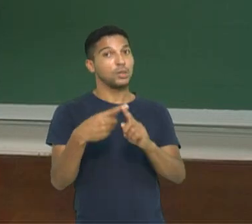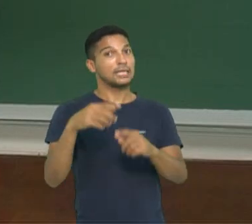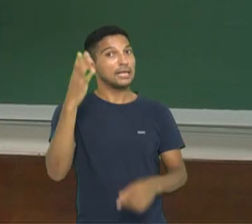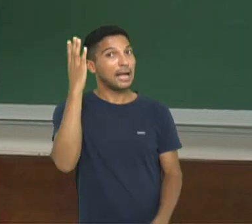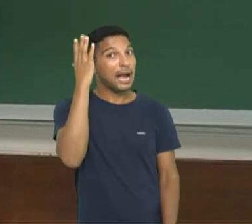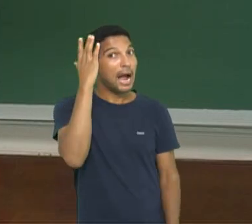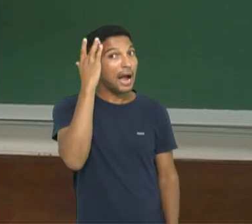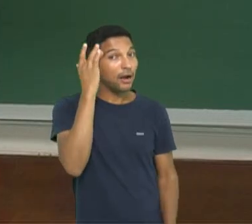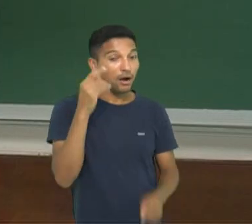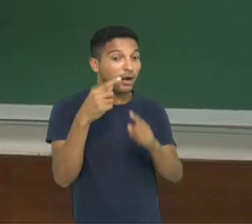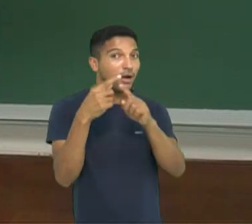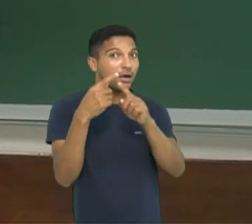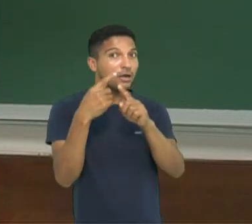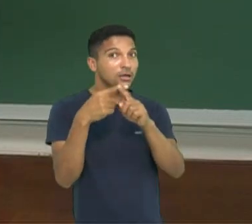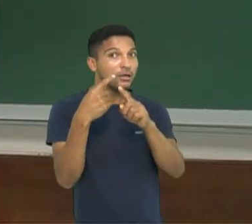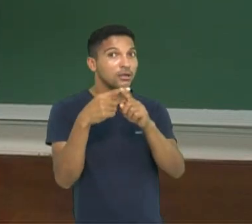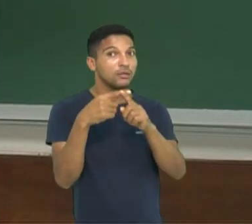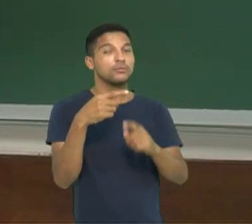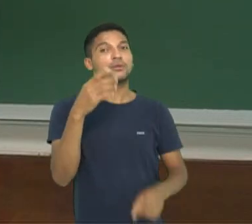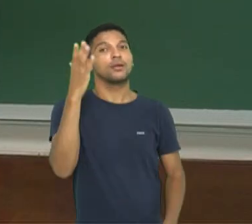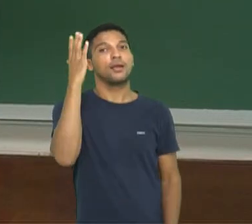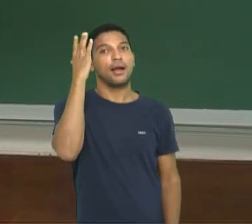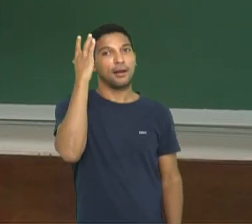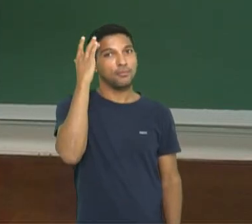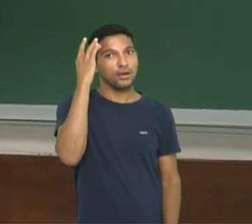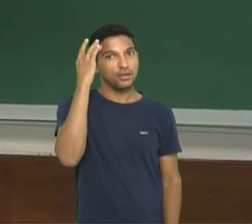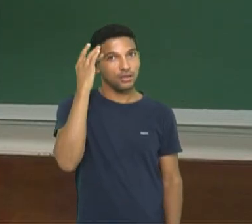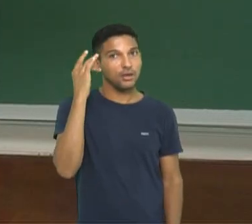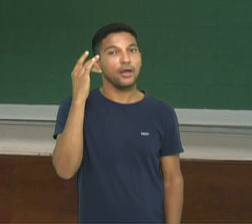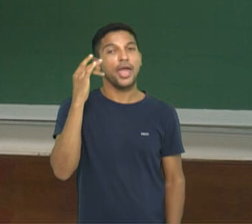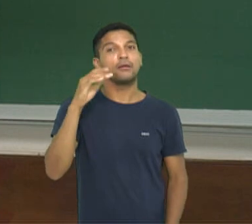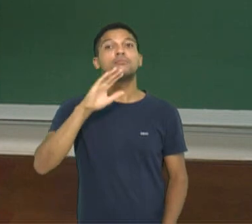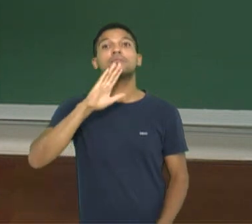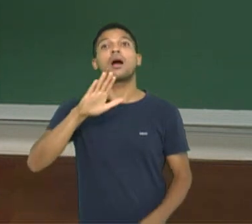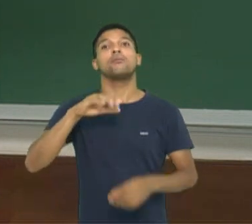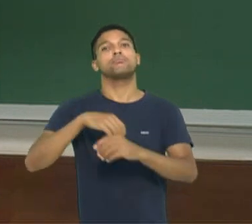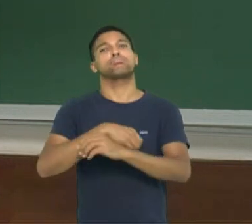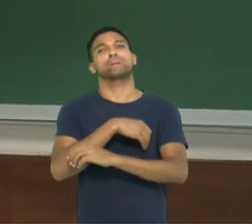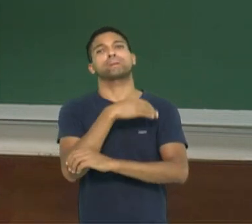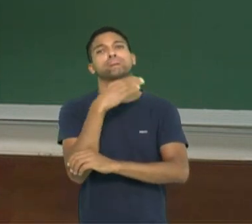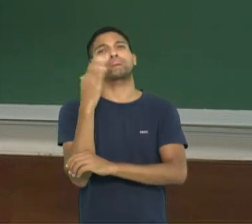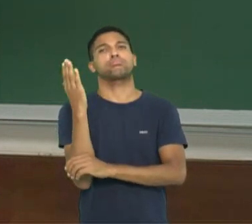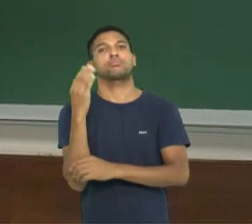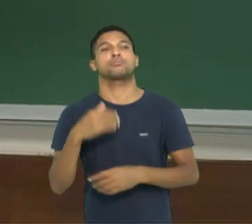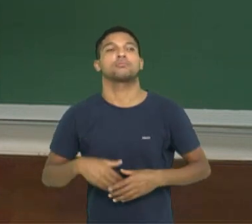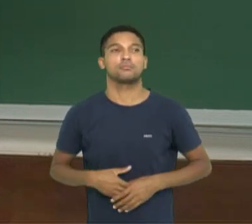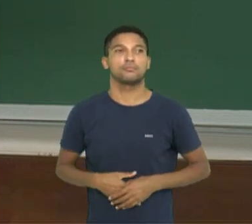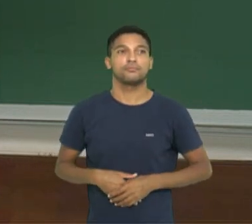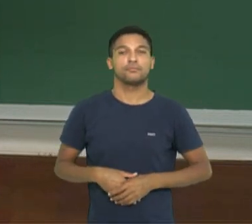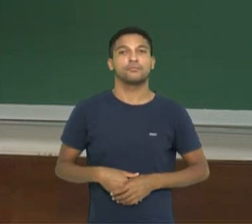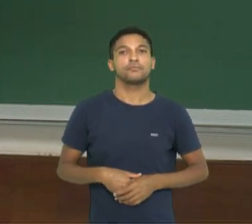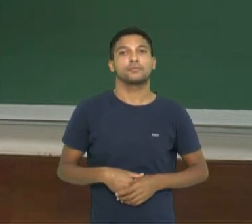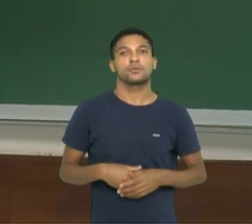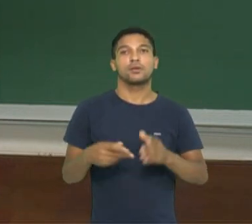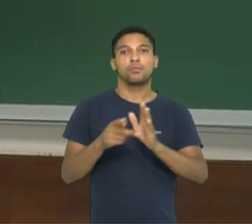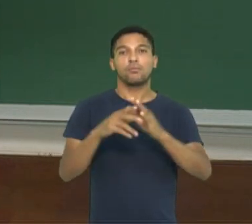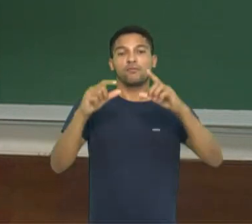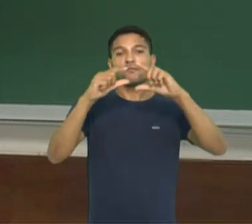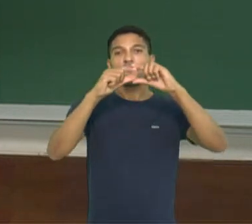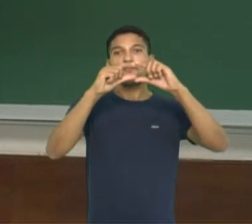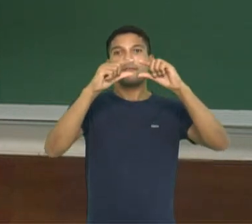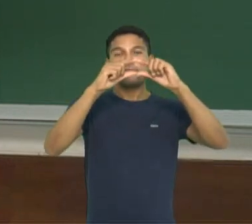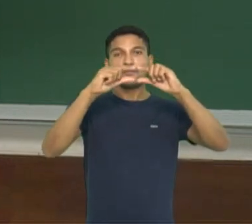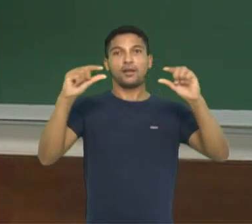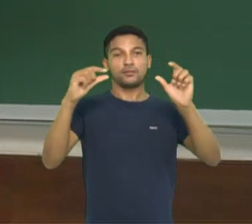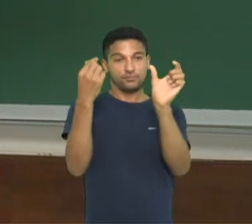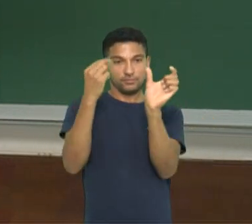logo, certo? Por isso que a gente considera uma oração coordenada sindética, né? Porque tem ali a conjunção, e